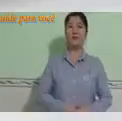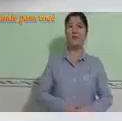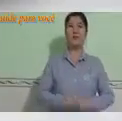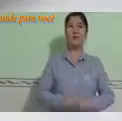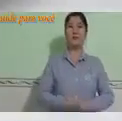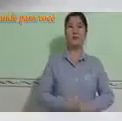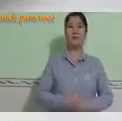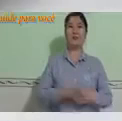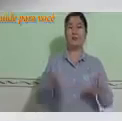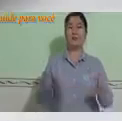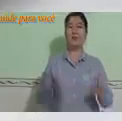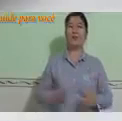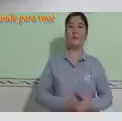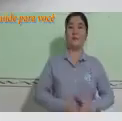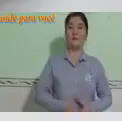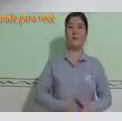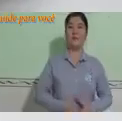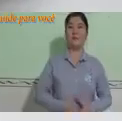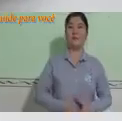uma bactéria.